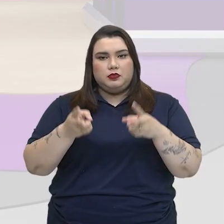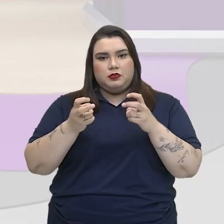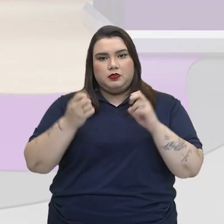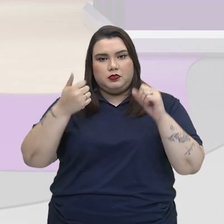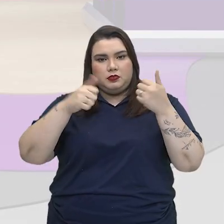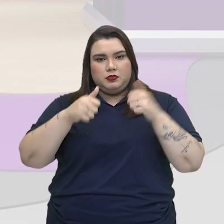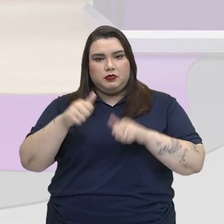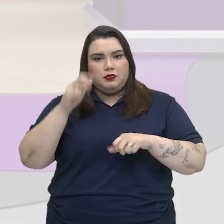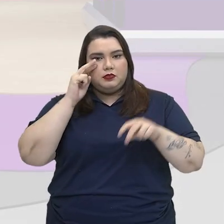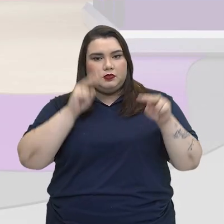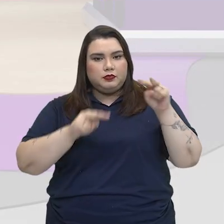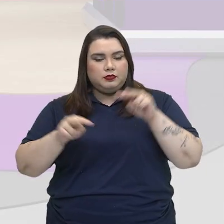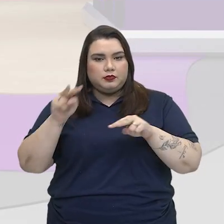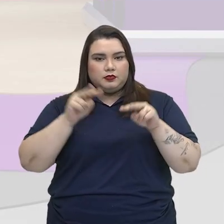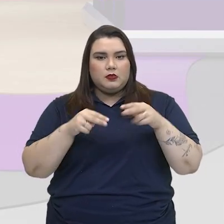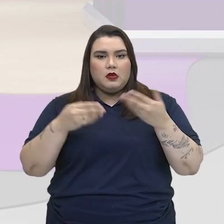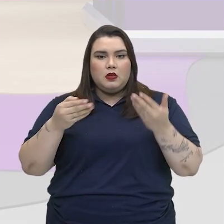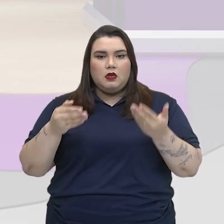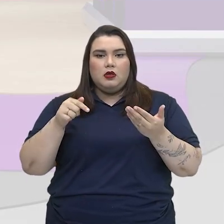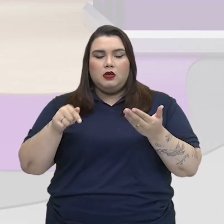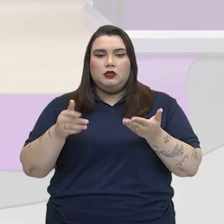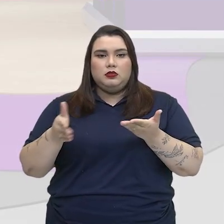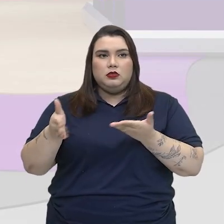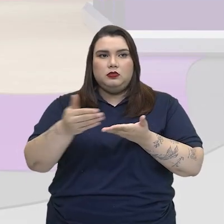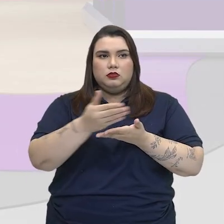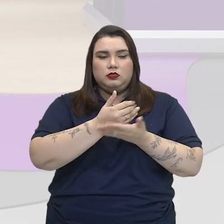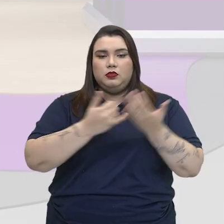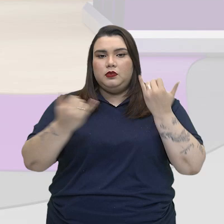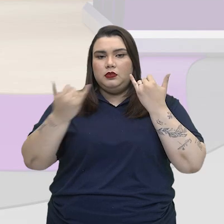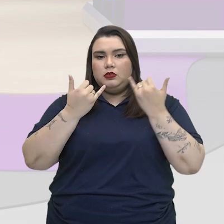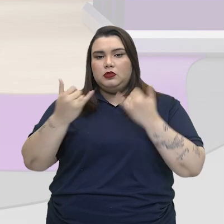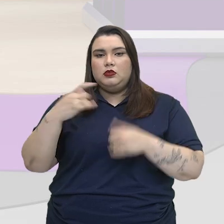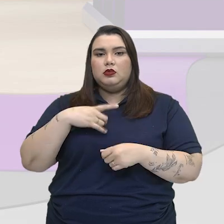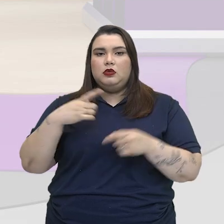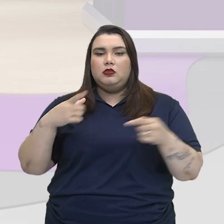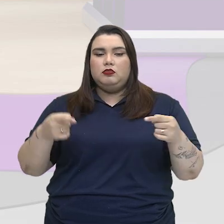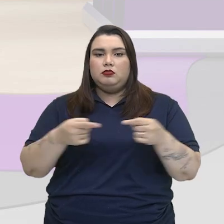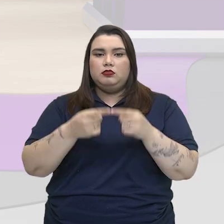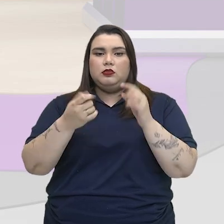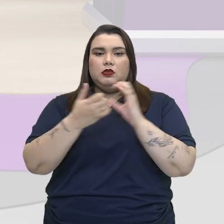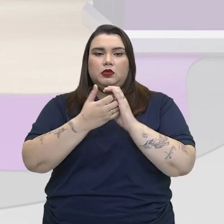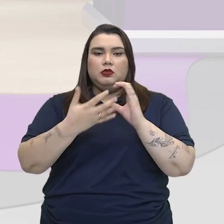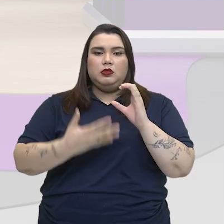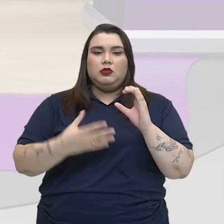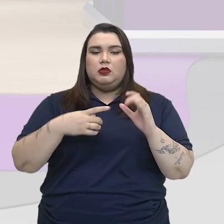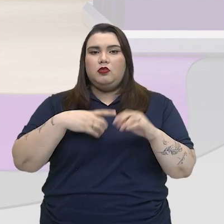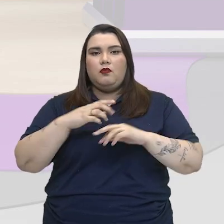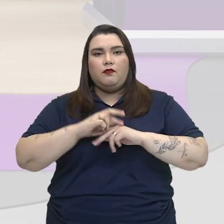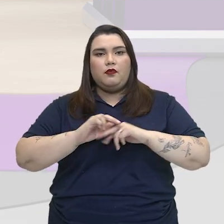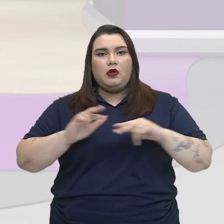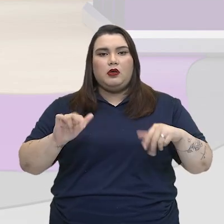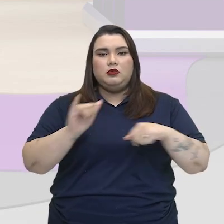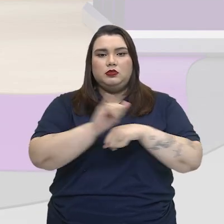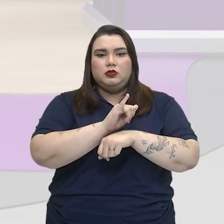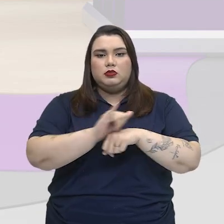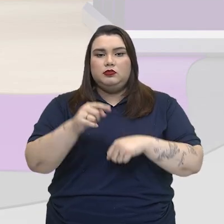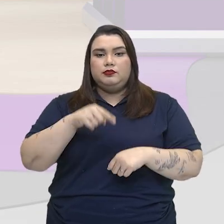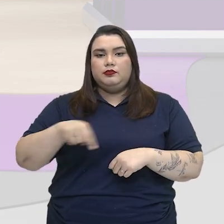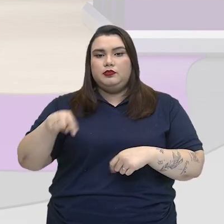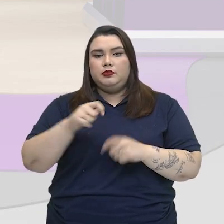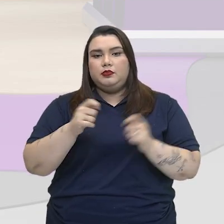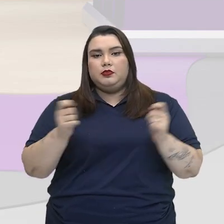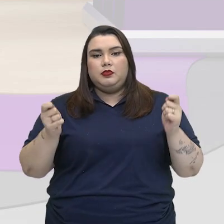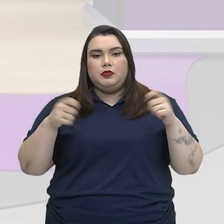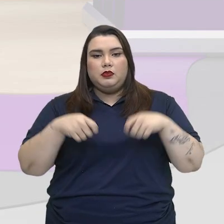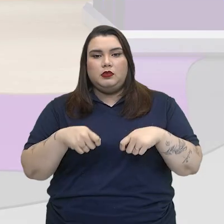essa análise visualmente. Então, essa coleta de dados ela pode ter essas características, né? Existem várias estratégias para que você